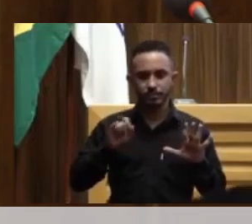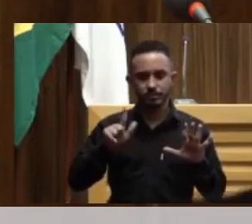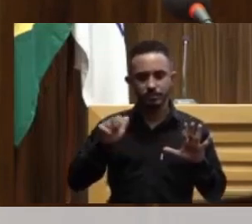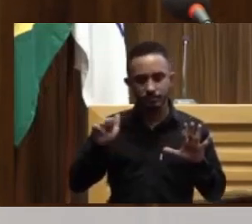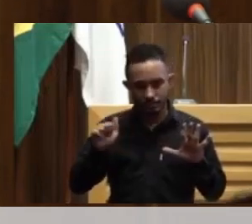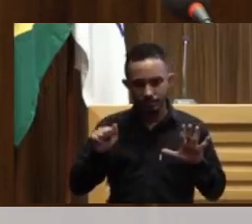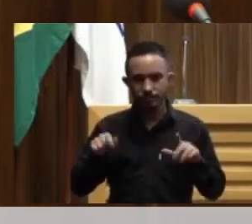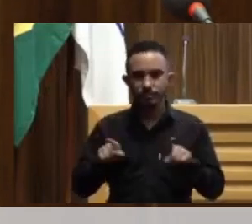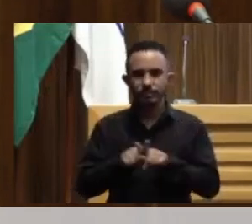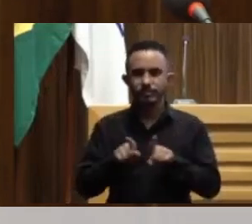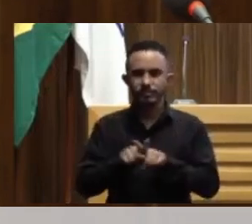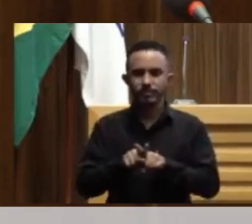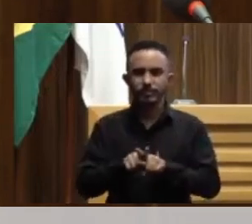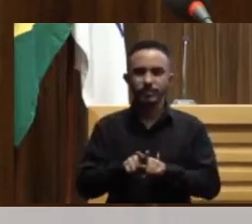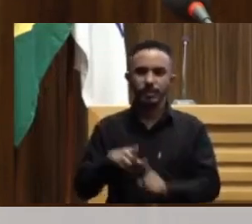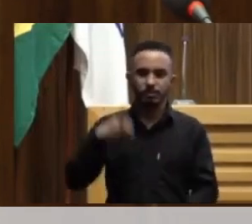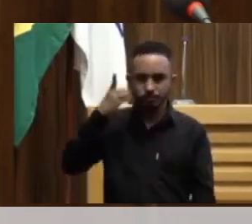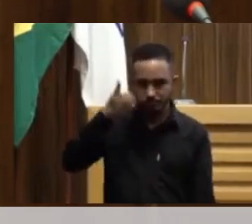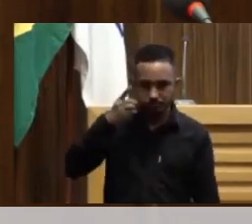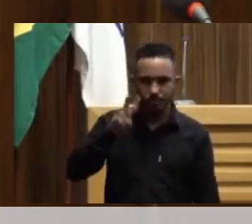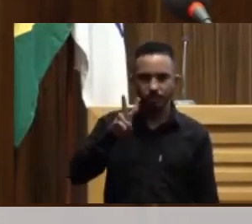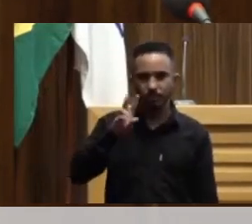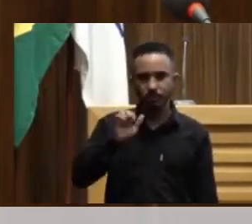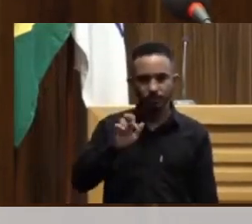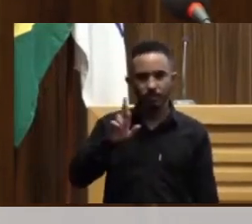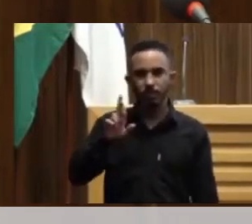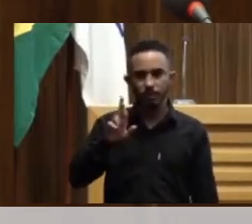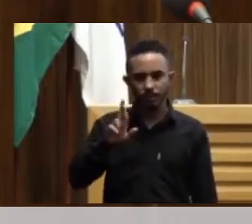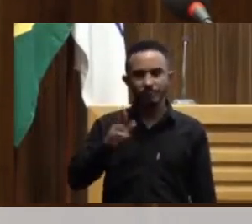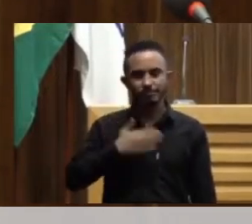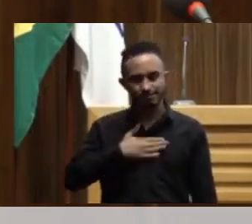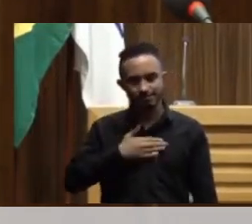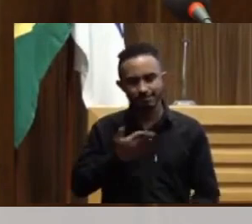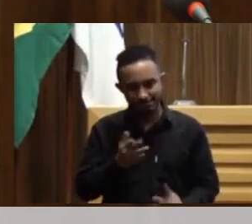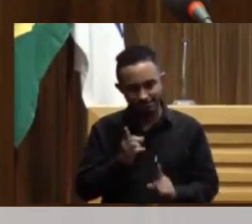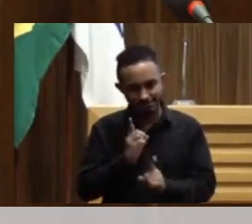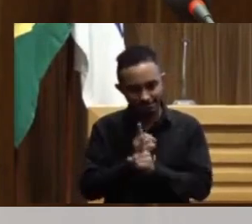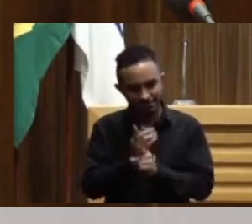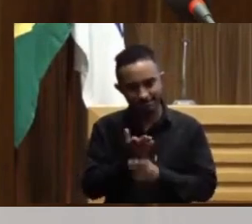Brasil, deputado Vitor Lipe, prazer.